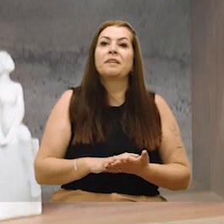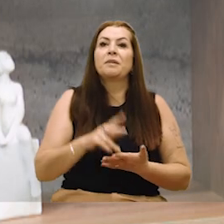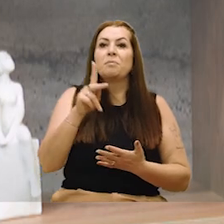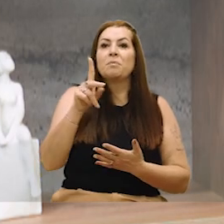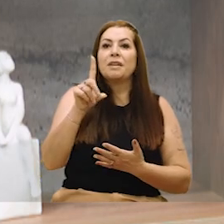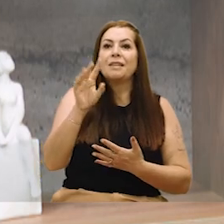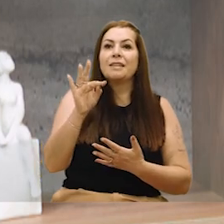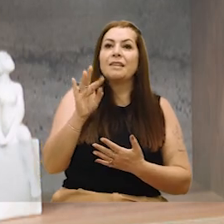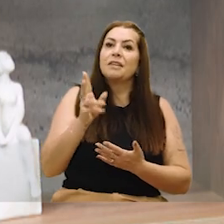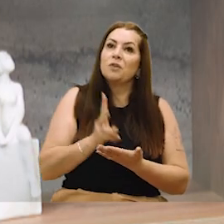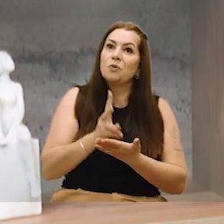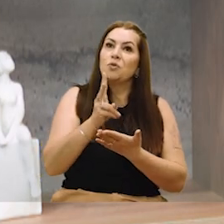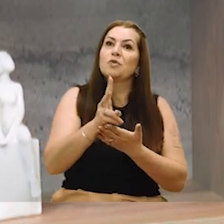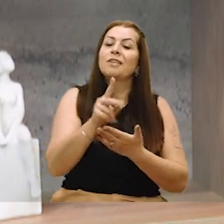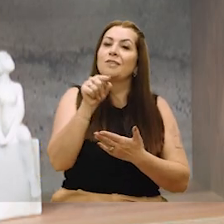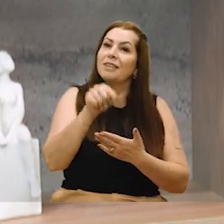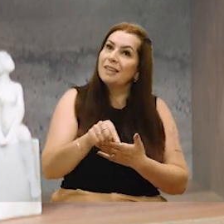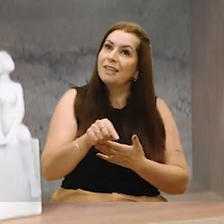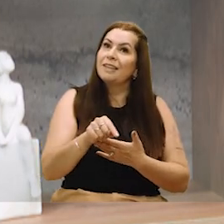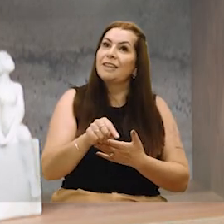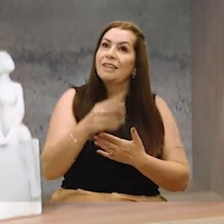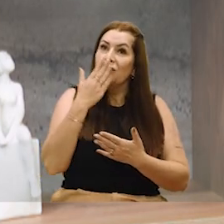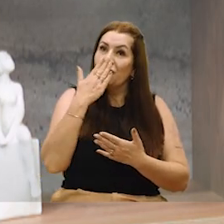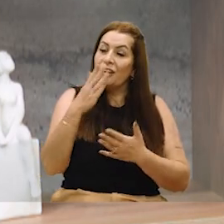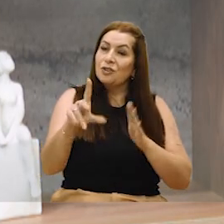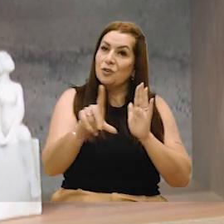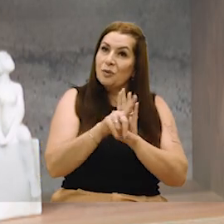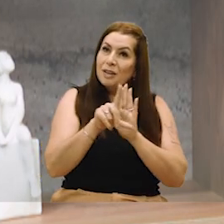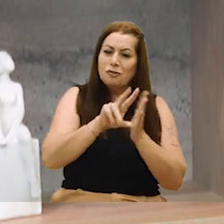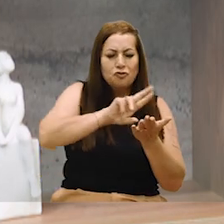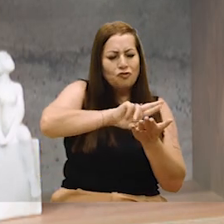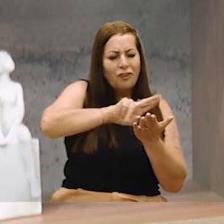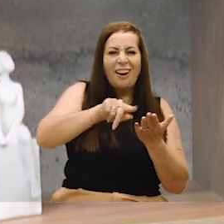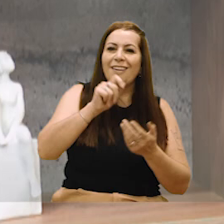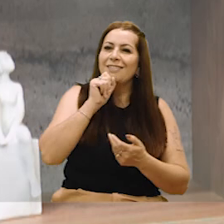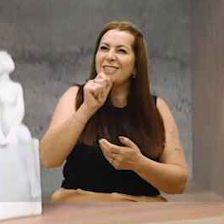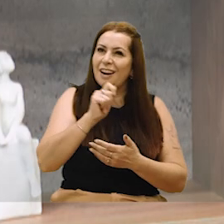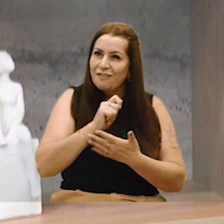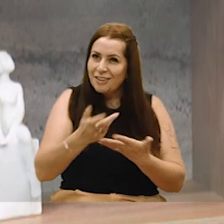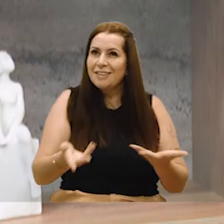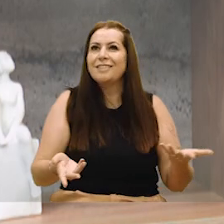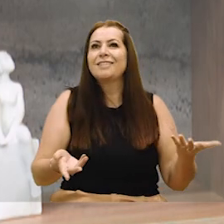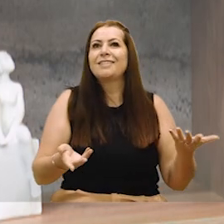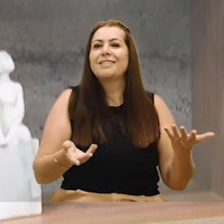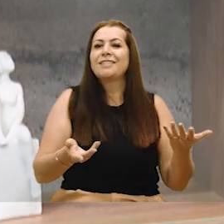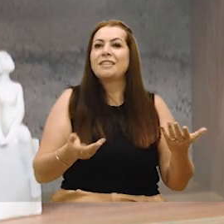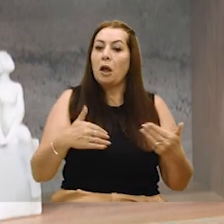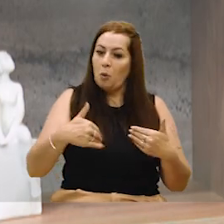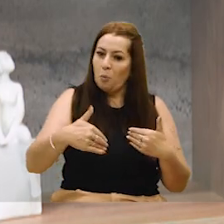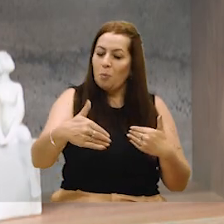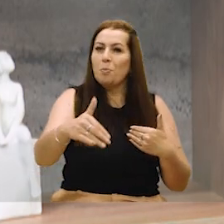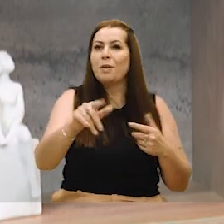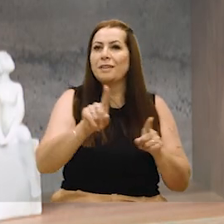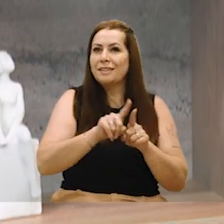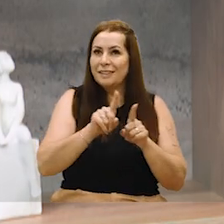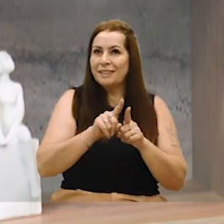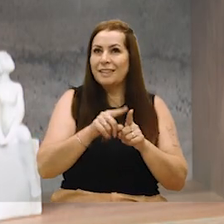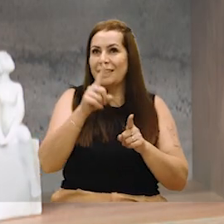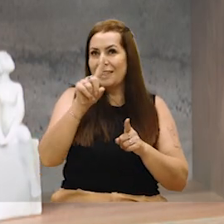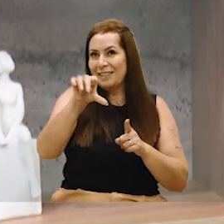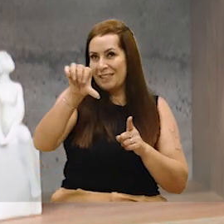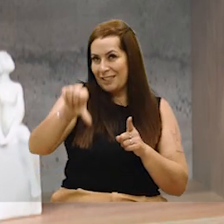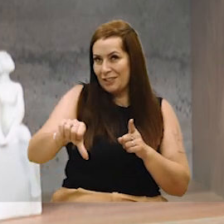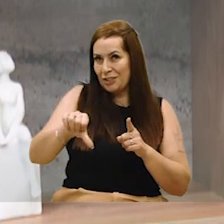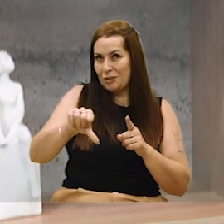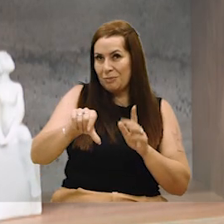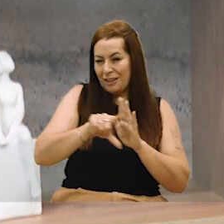Rafael Bueno, do PDT, dando sequência aqui ao De Frente com a Lei, nessa série de entrevistas que se prolongará ao longo